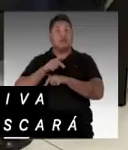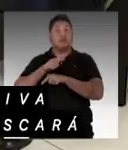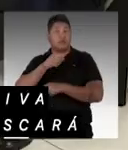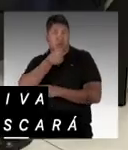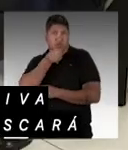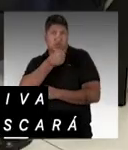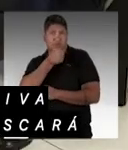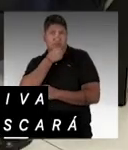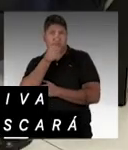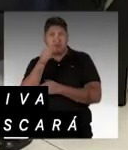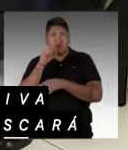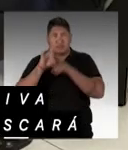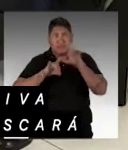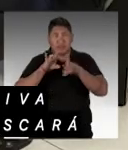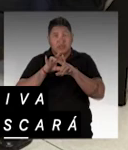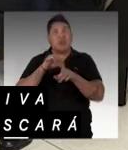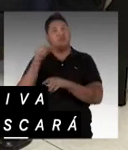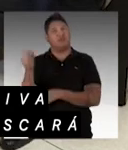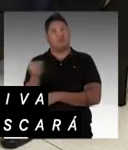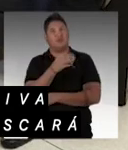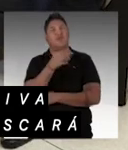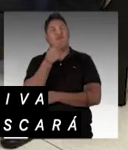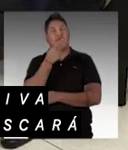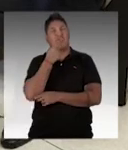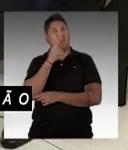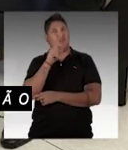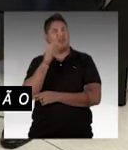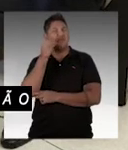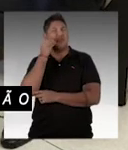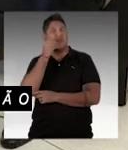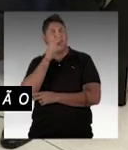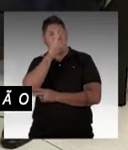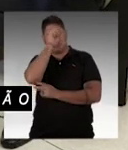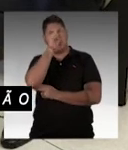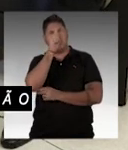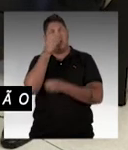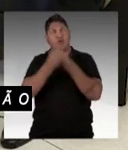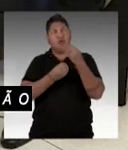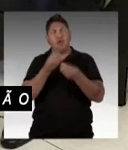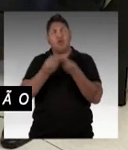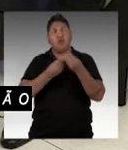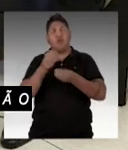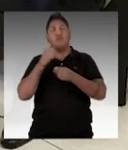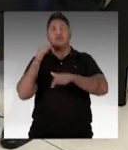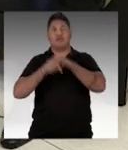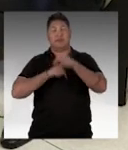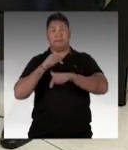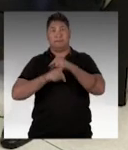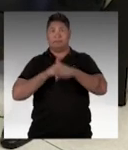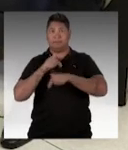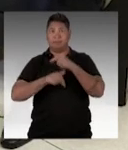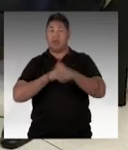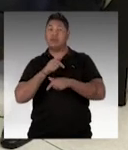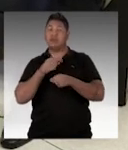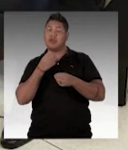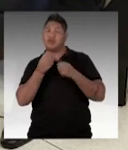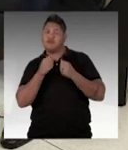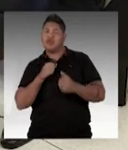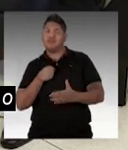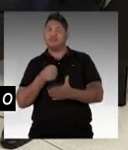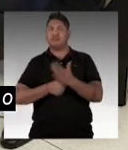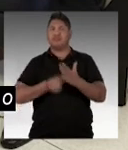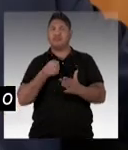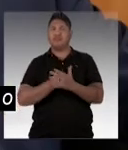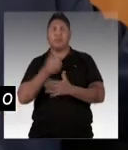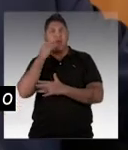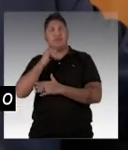Em entrevista exclusiva, o novo PGT diz que buscará fortalecer a atuação finalística e a efetividade das